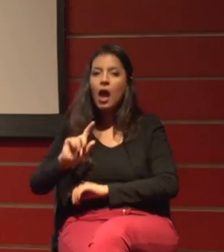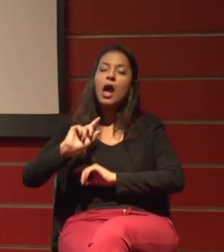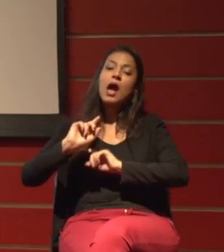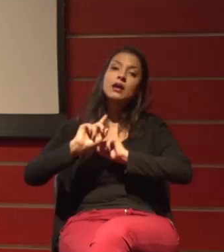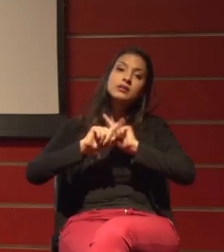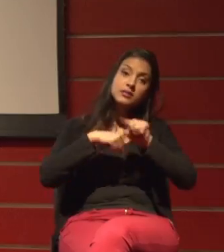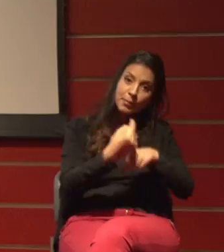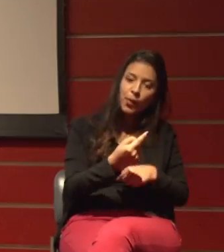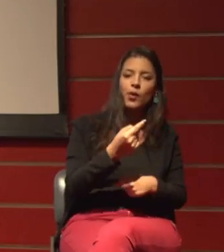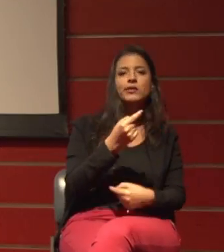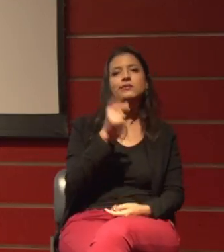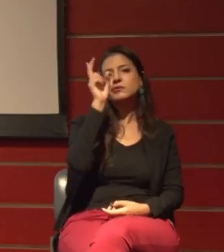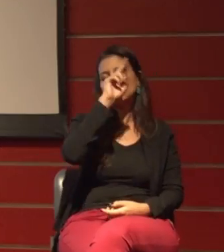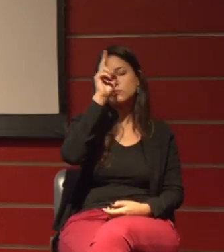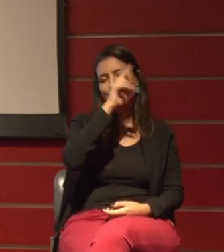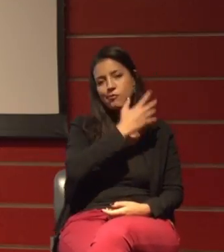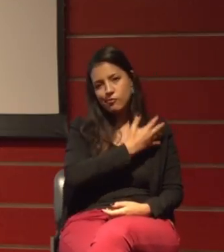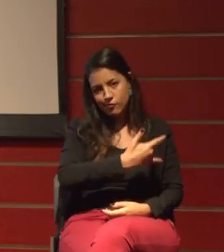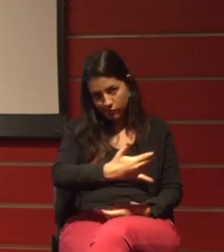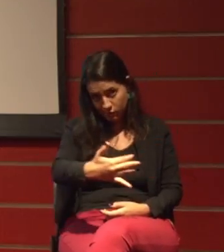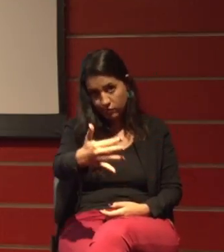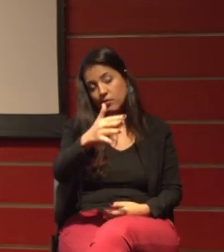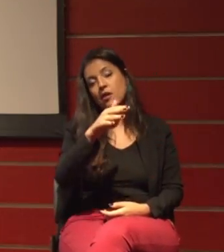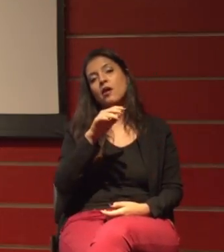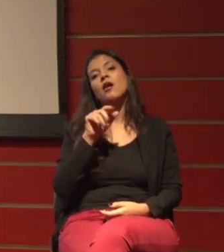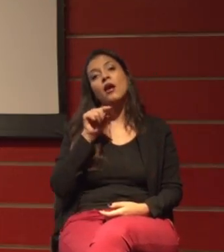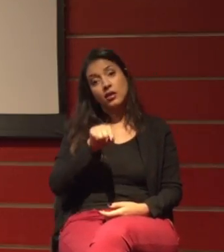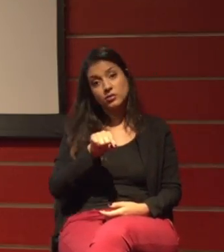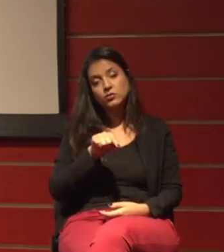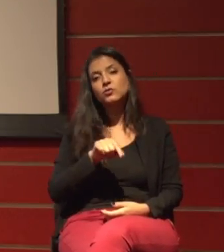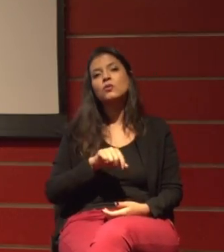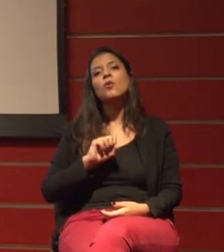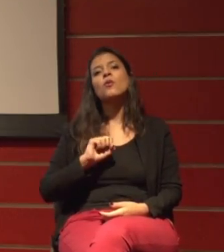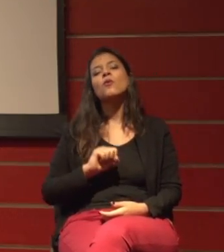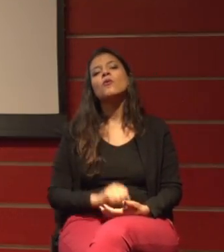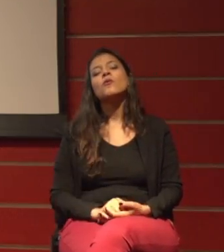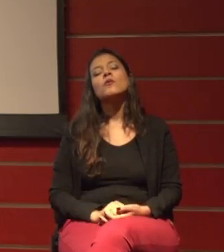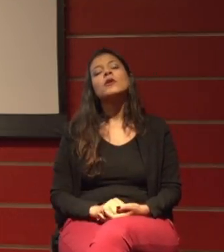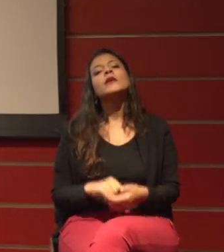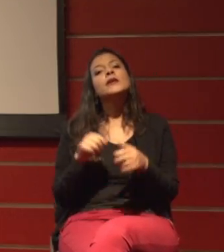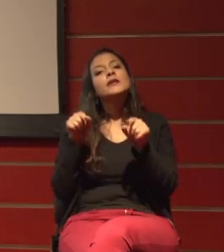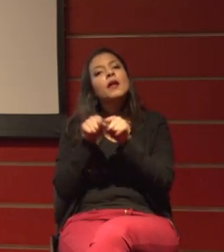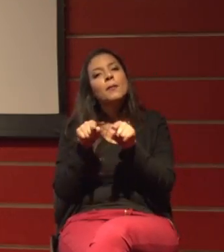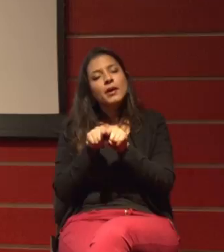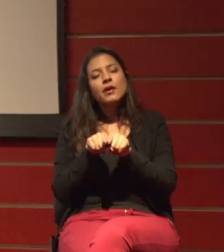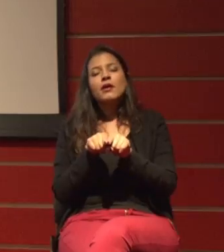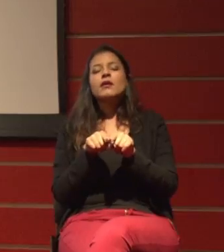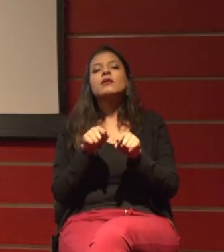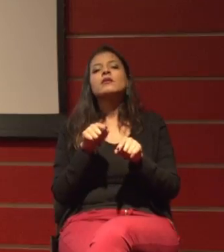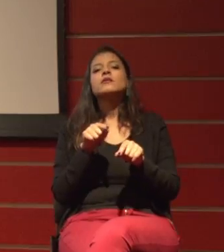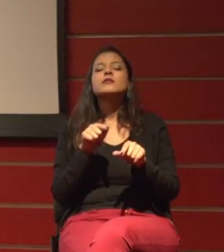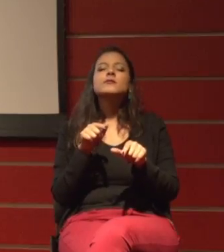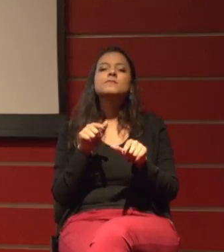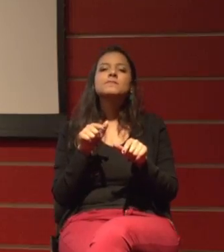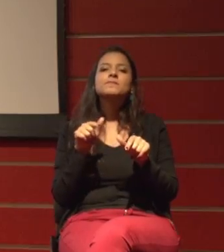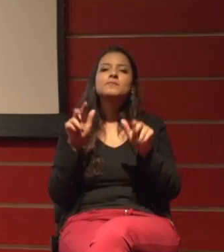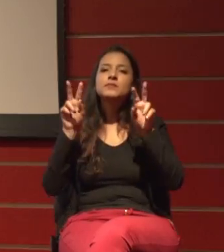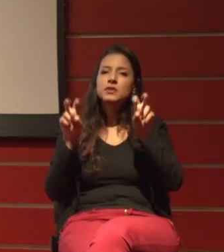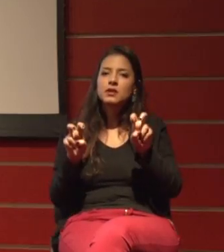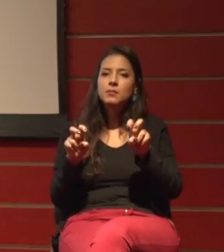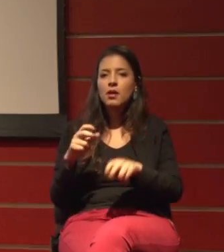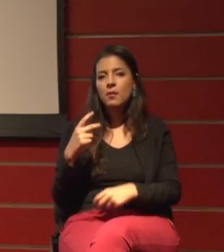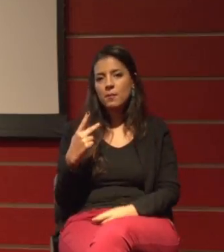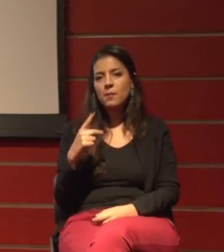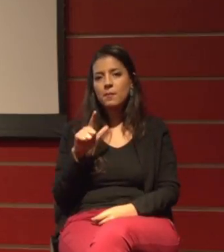partir pro que pode vir a ser a história dessa personagem e também falando um pouco do